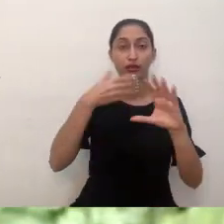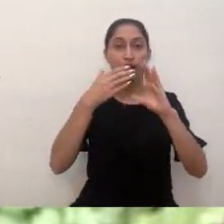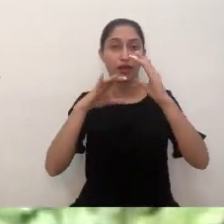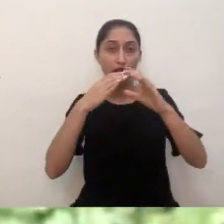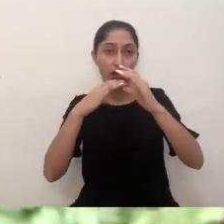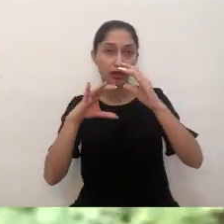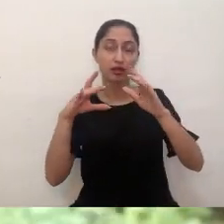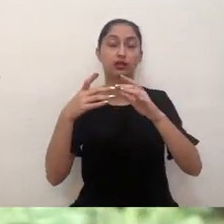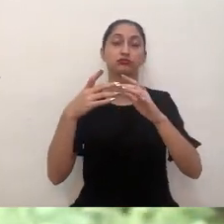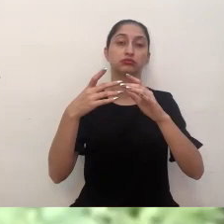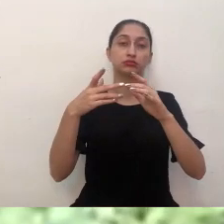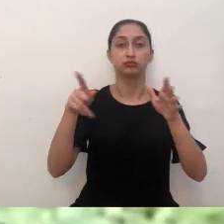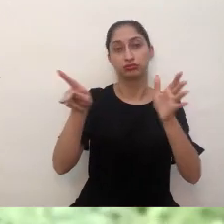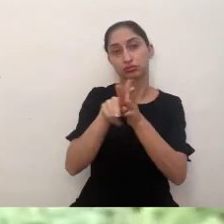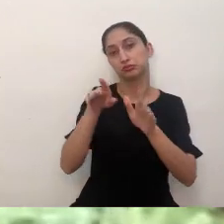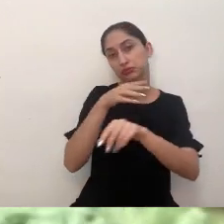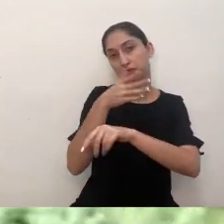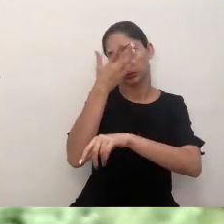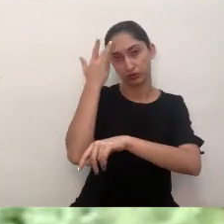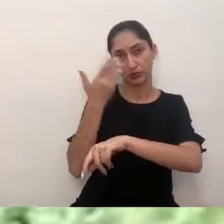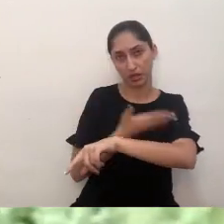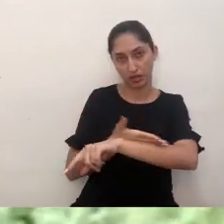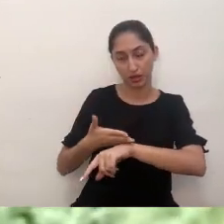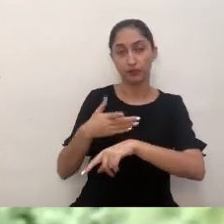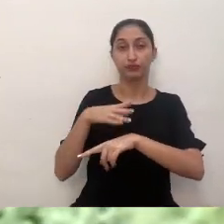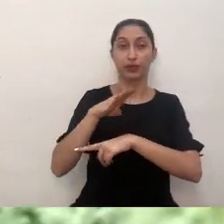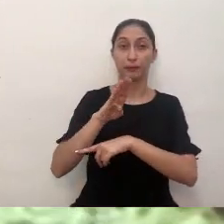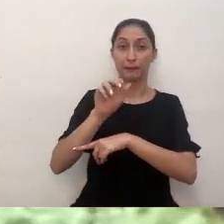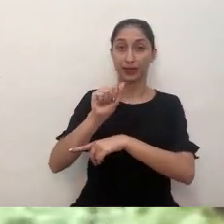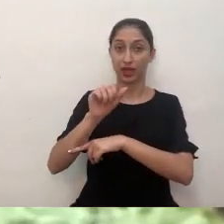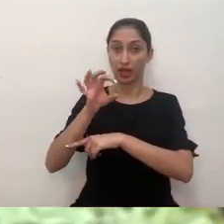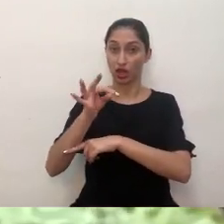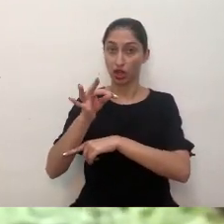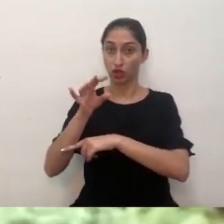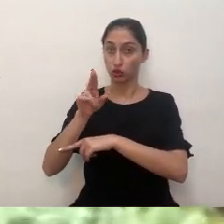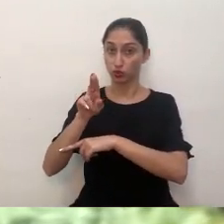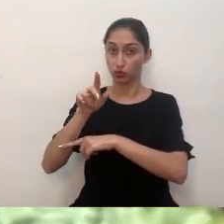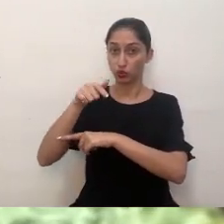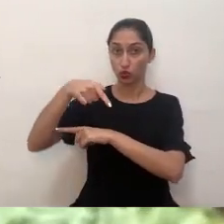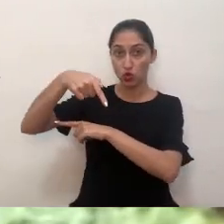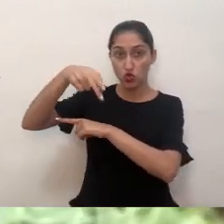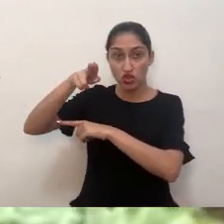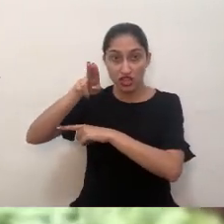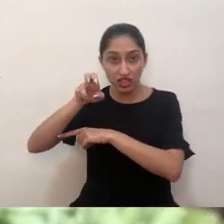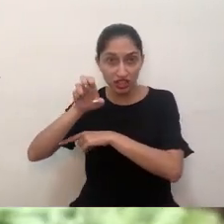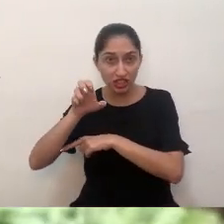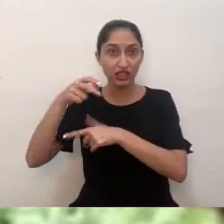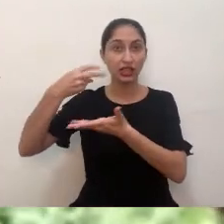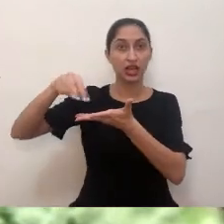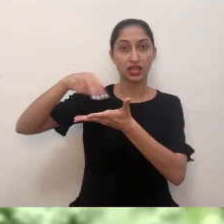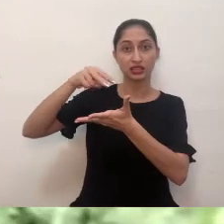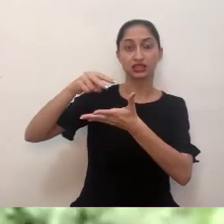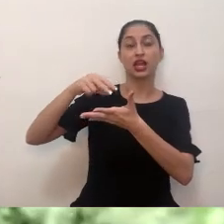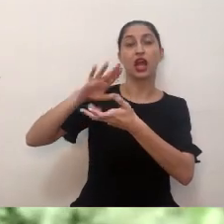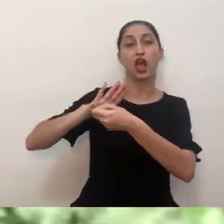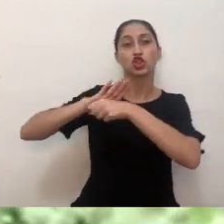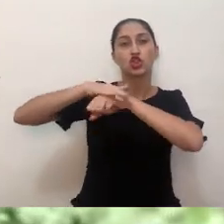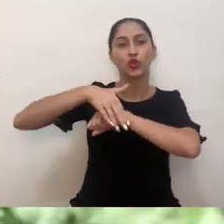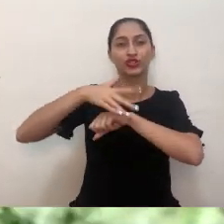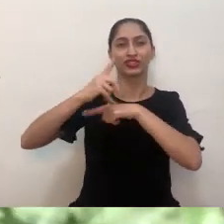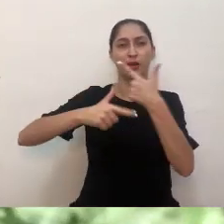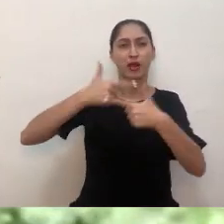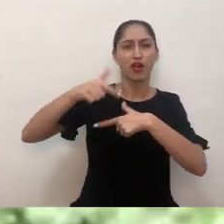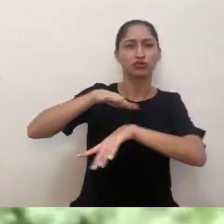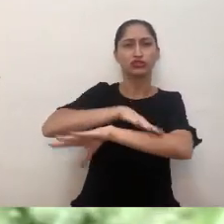batuque ele era dançado nas noites, depois que as pessoas trabalhavam, eles iam comemorar, né?